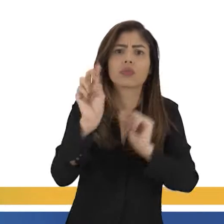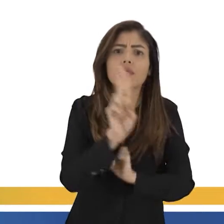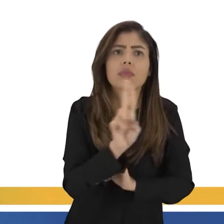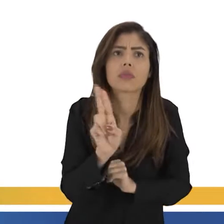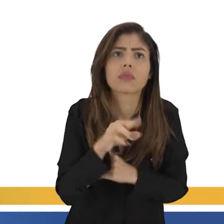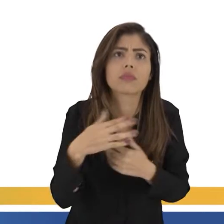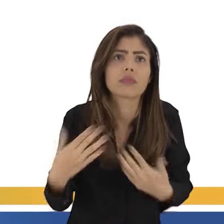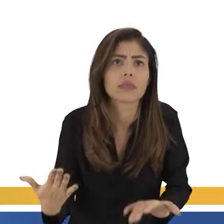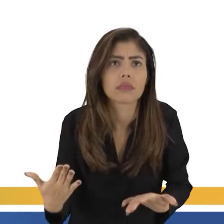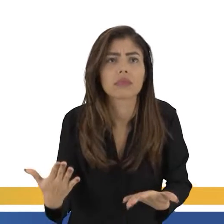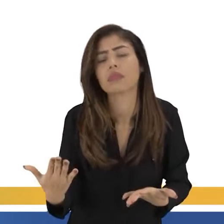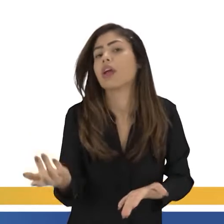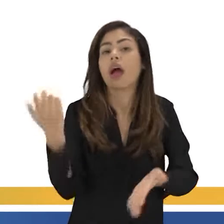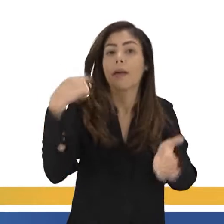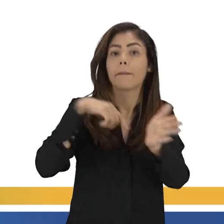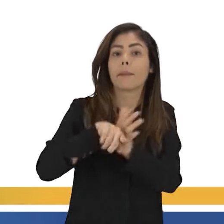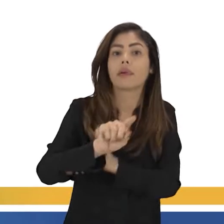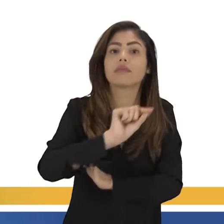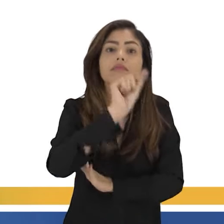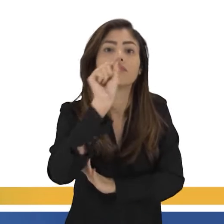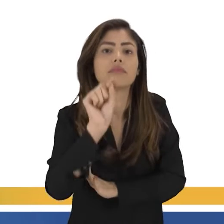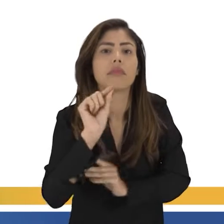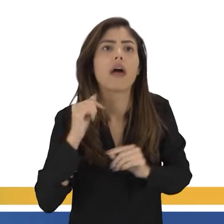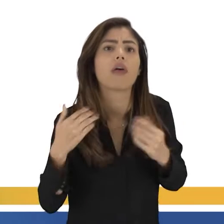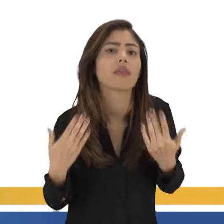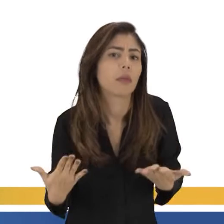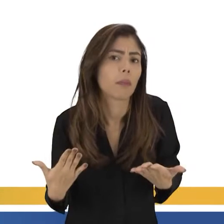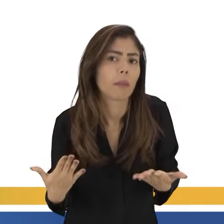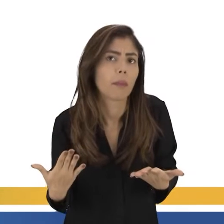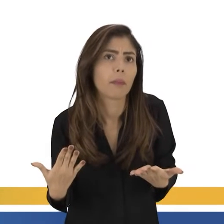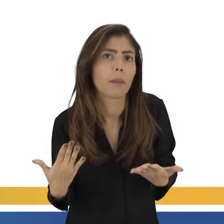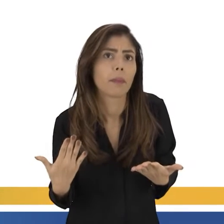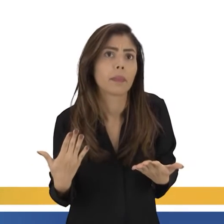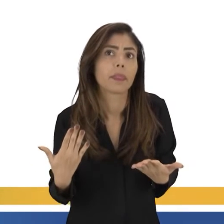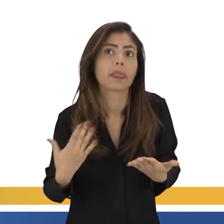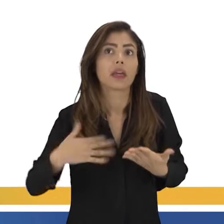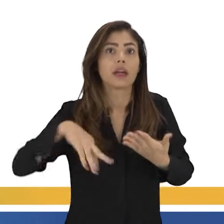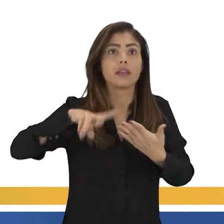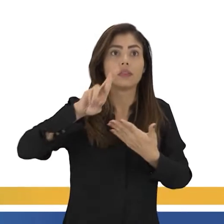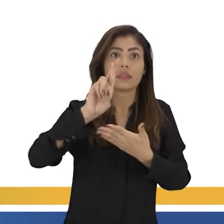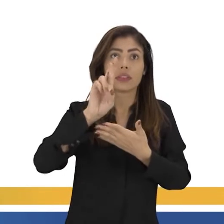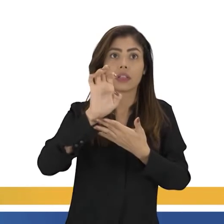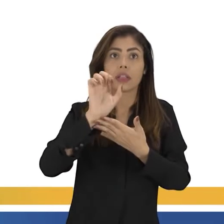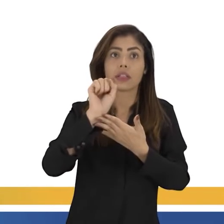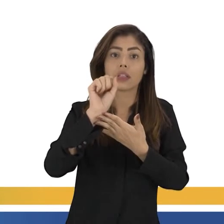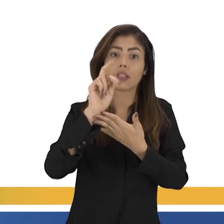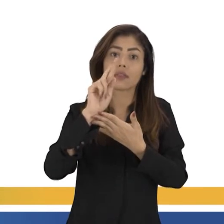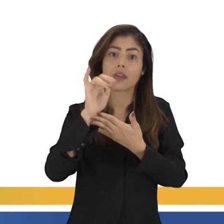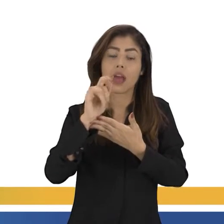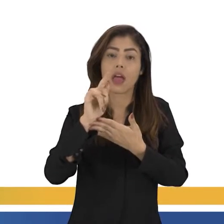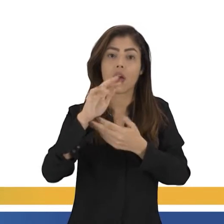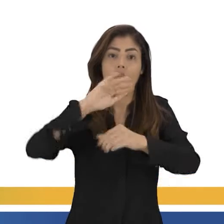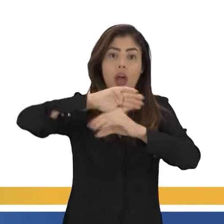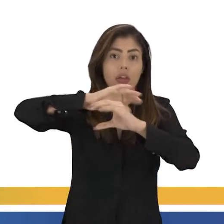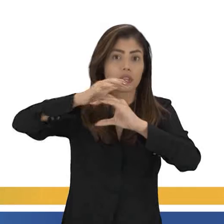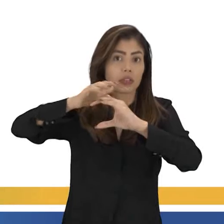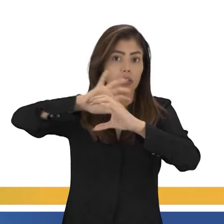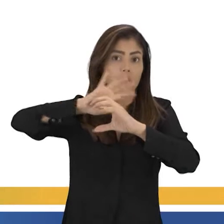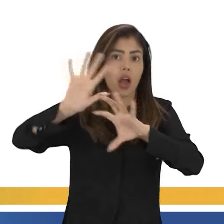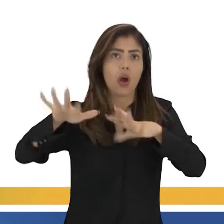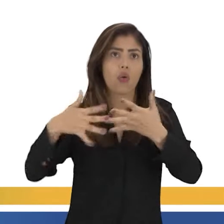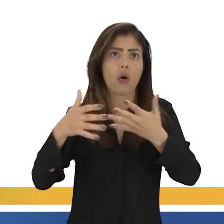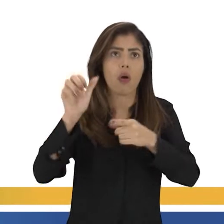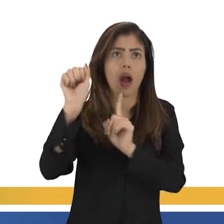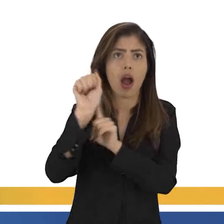quê? Então, gente, a pergunta está dizendo que são o quê? Reservatórios à atmosfera. Quais seriam